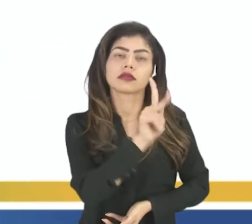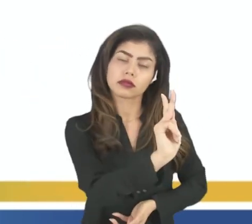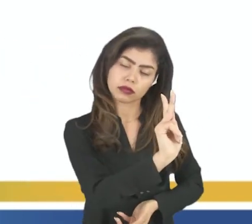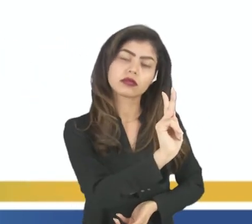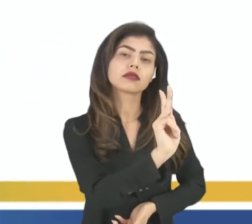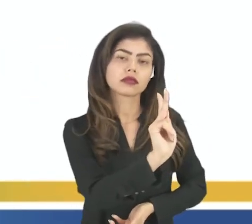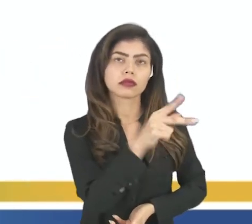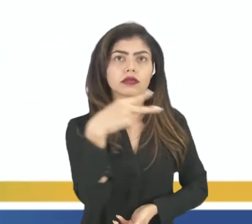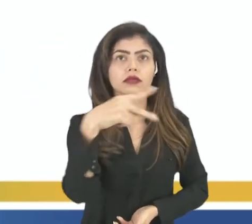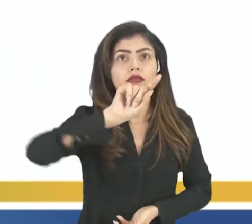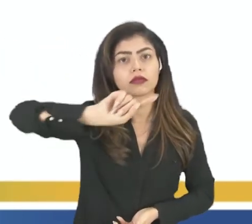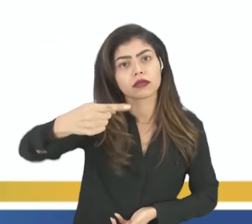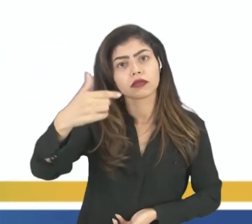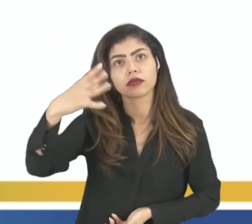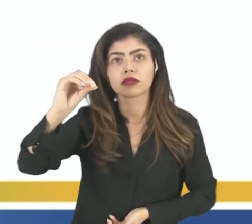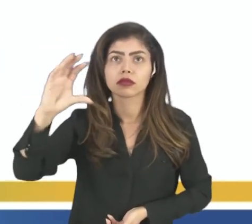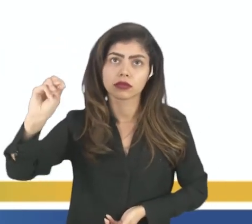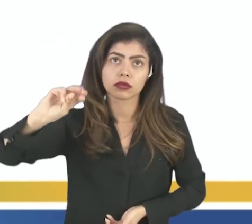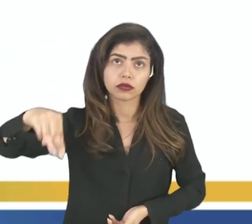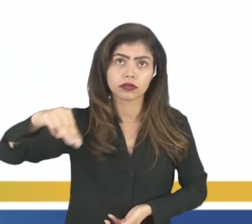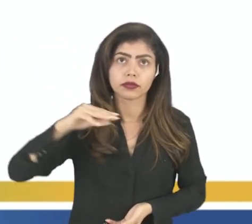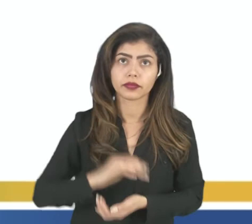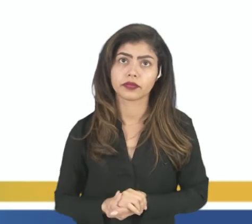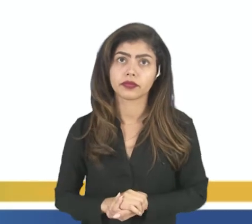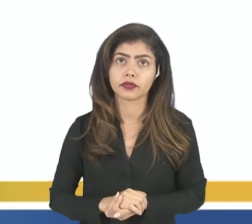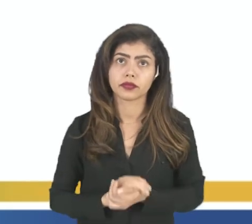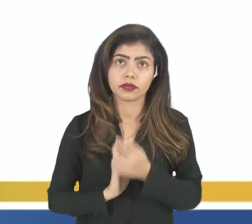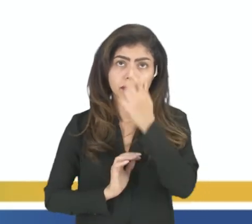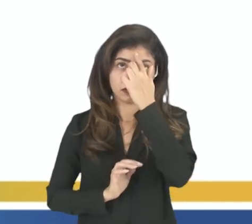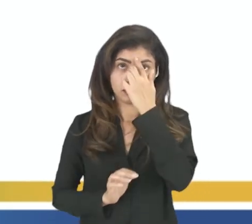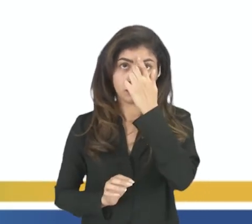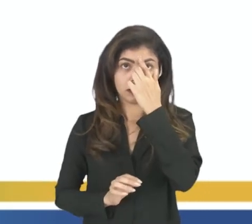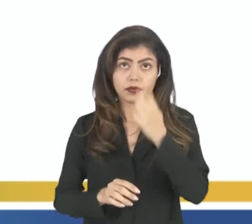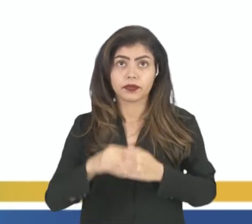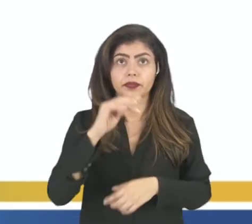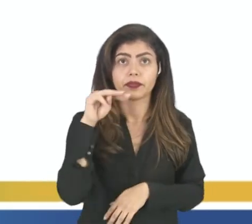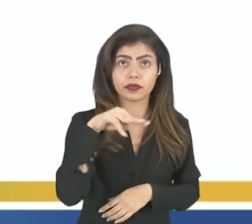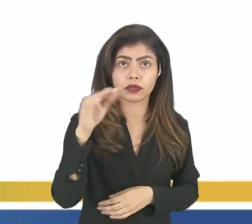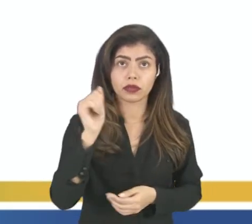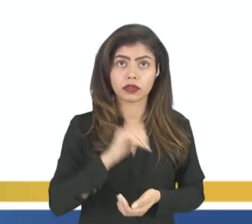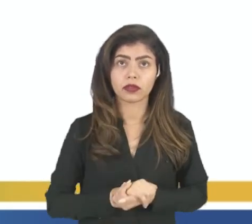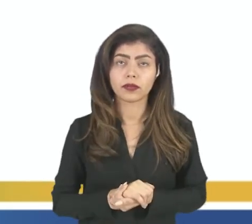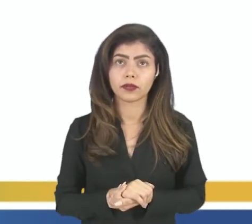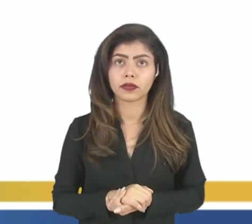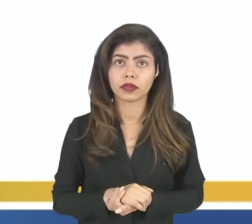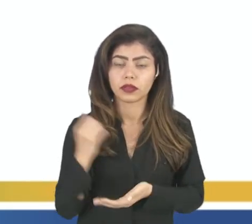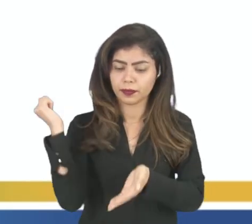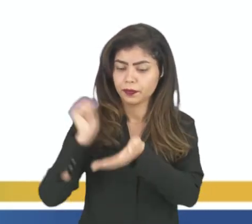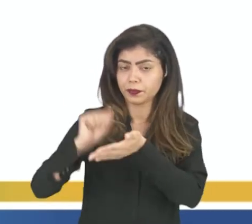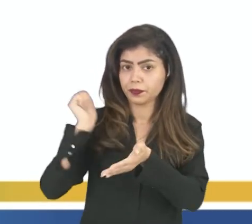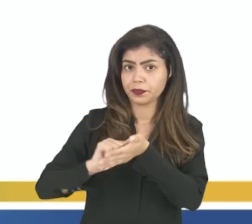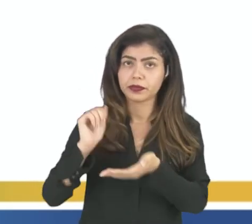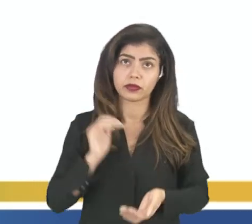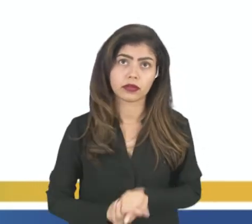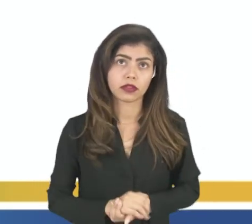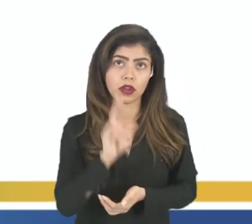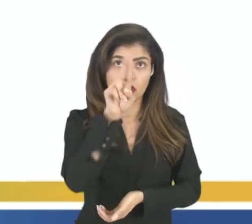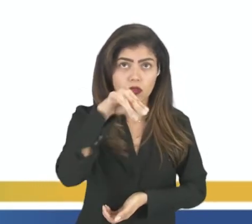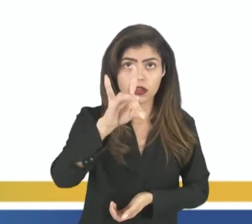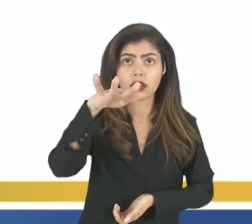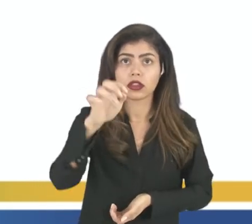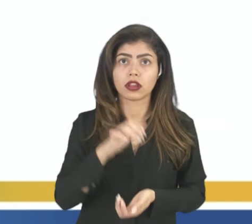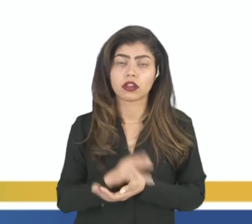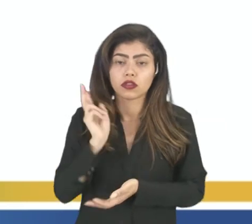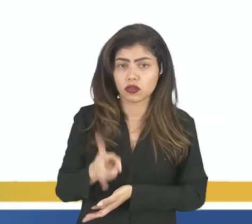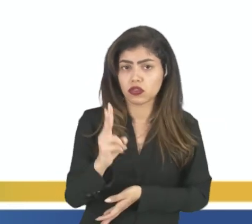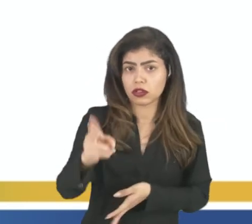A constante, 1.200 metros por Newton. Faltou ali a barrinha do N. Mas, anota aí que a unidade de